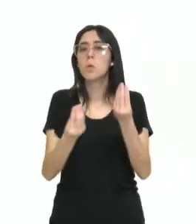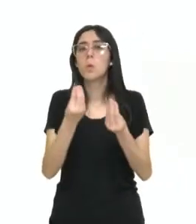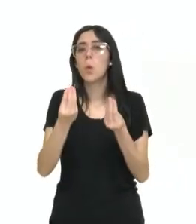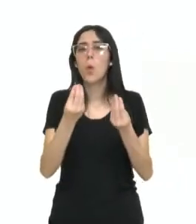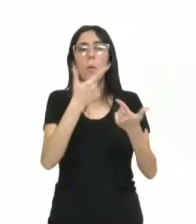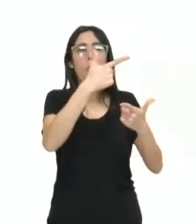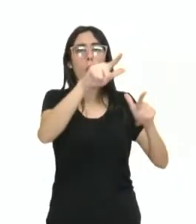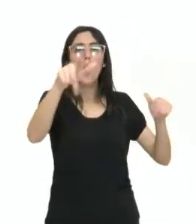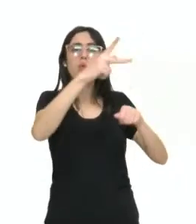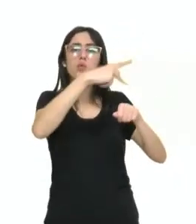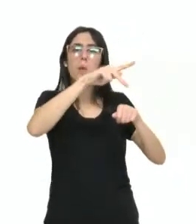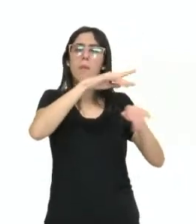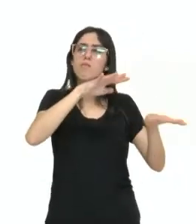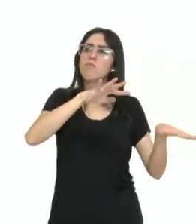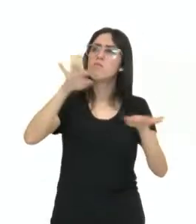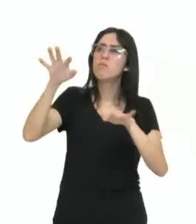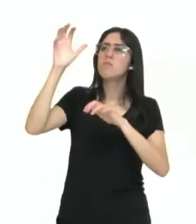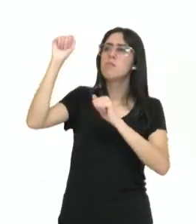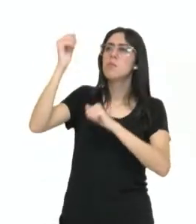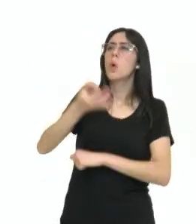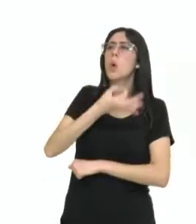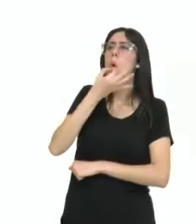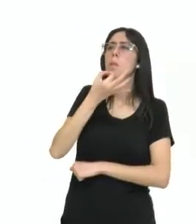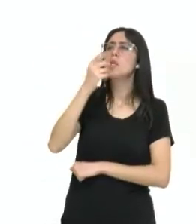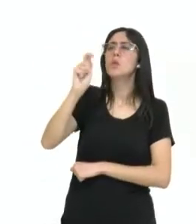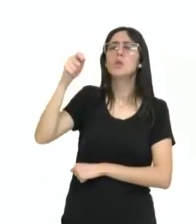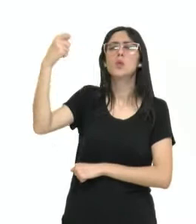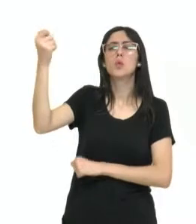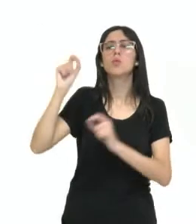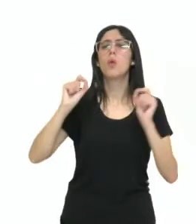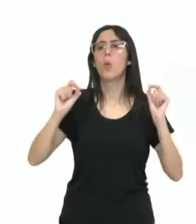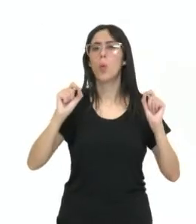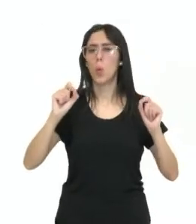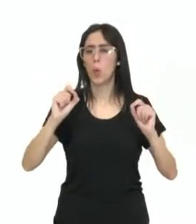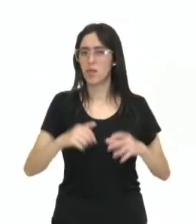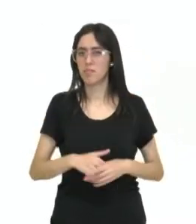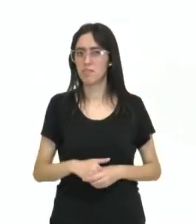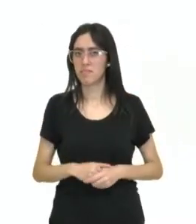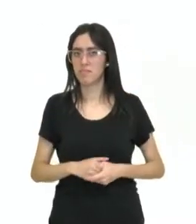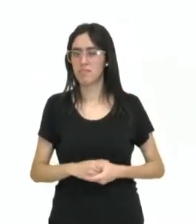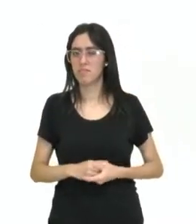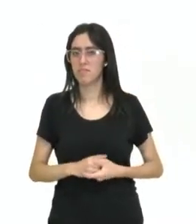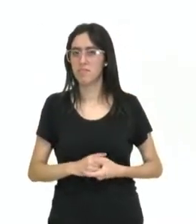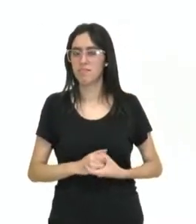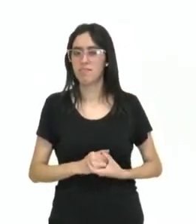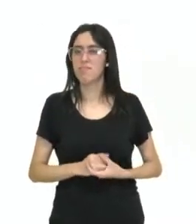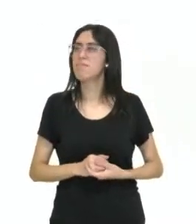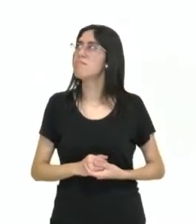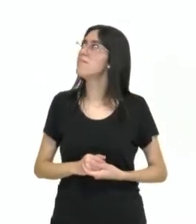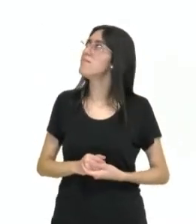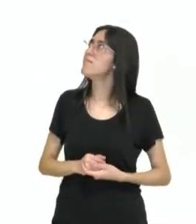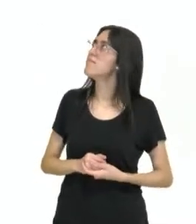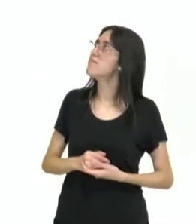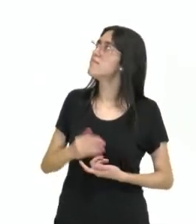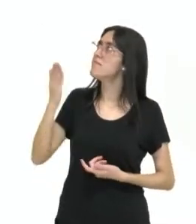são vistos por outros países? Empiezan sus días demasiado tarde, aunque eso es más